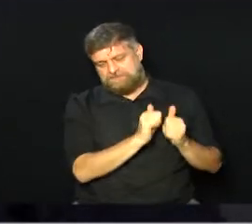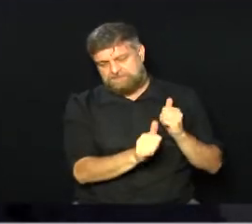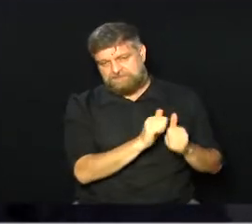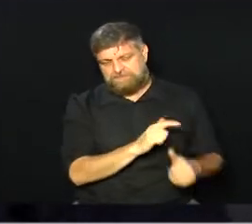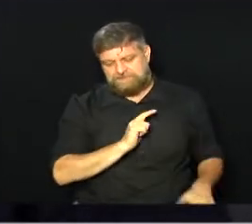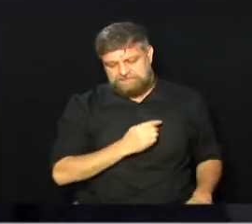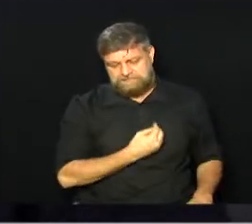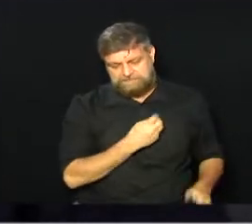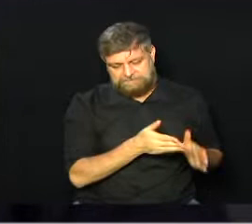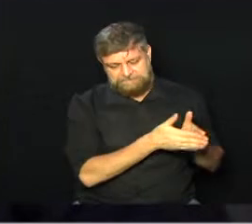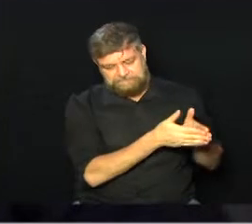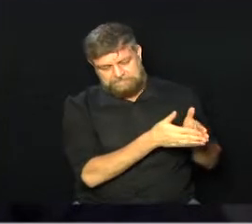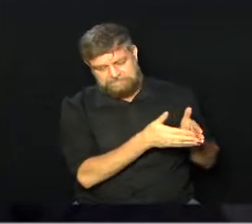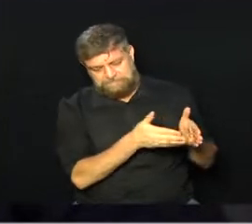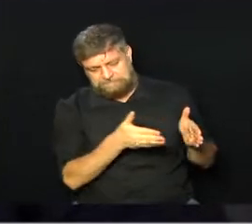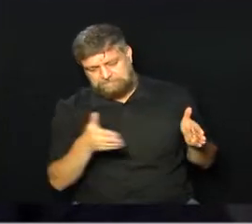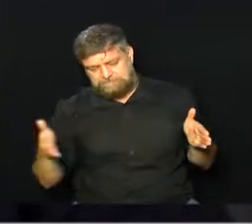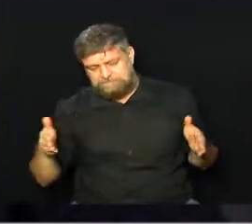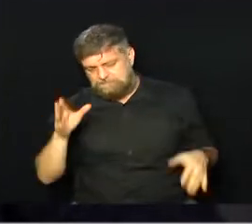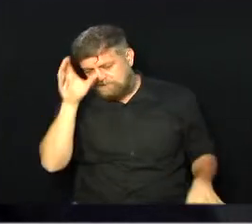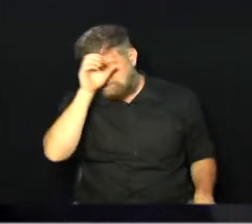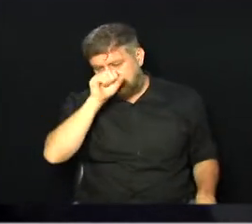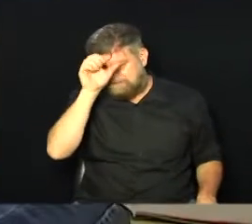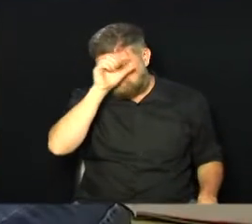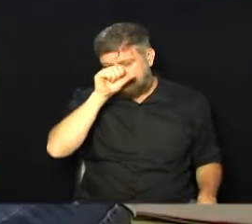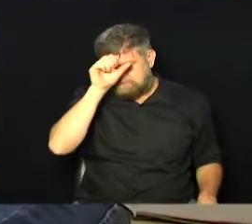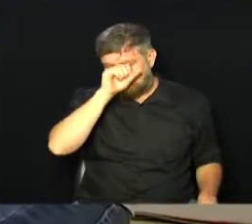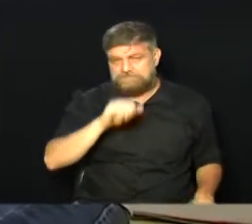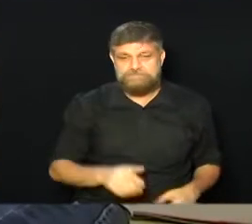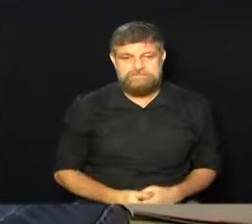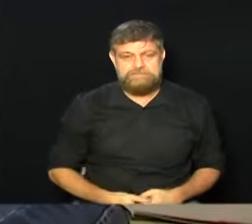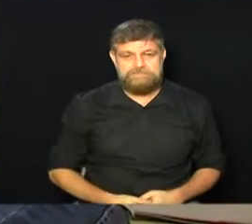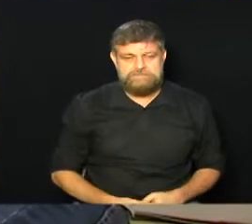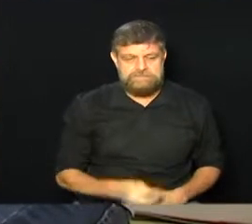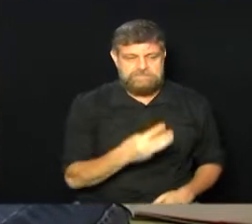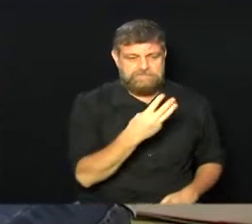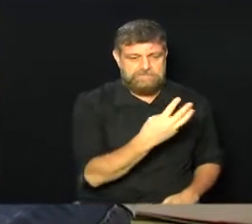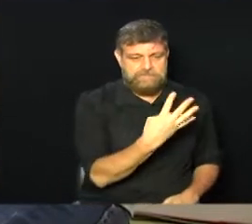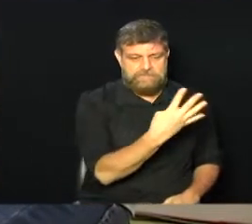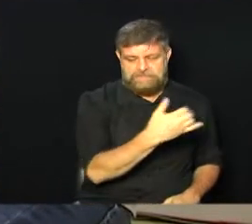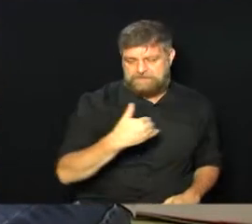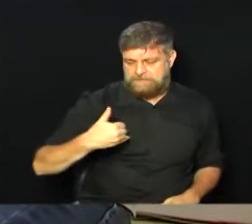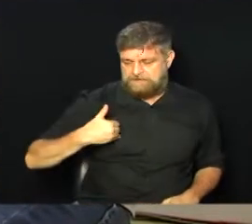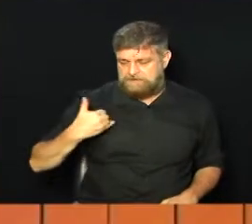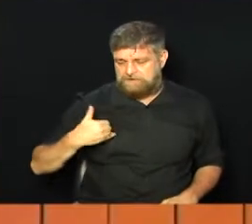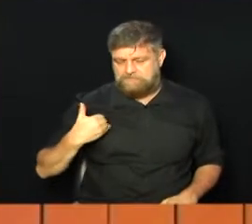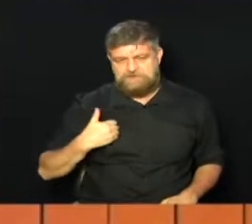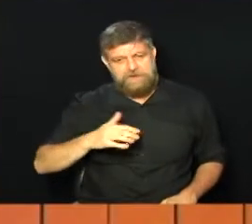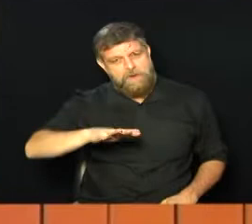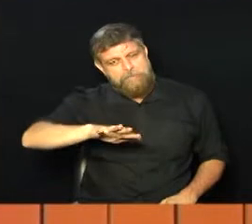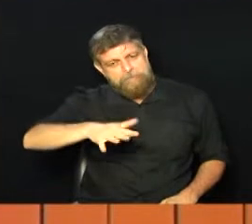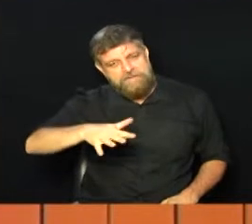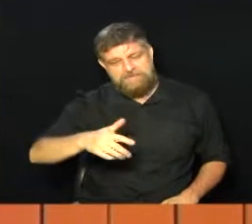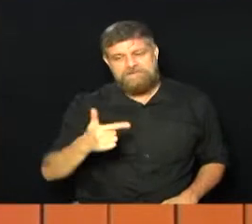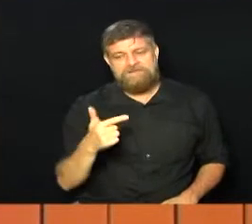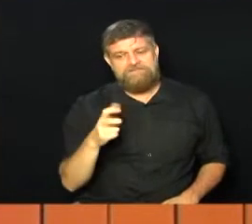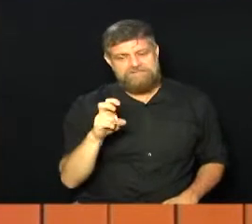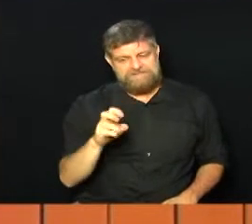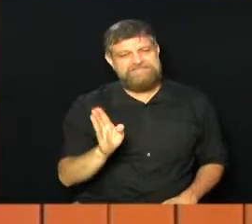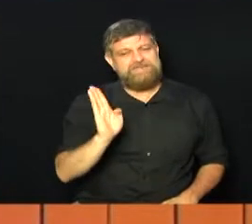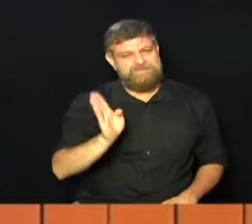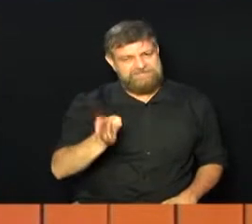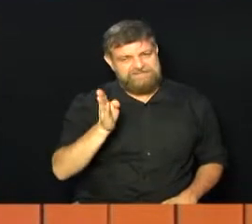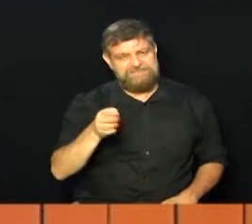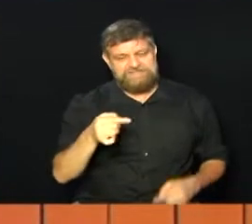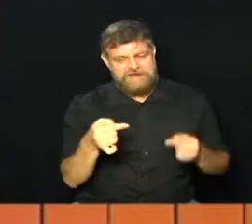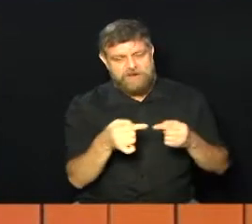é um período longo, mas de grande aprendizado. Ou seja, dos 34 anos, uns 25 já no futebol. E, Eduardo, como é